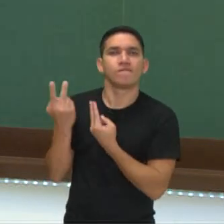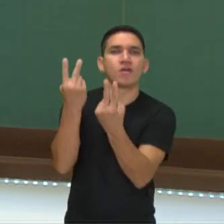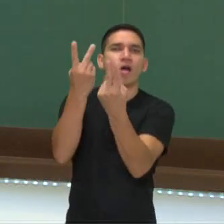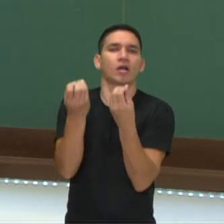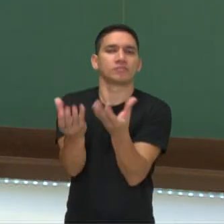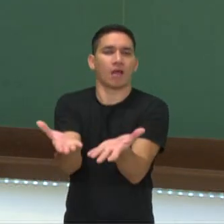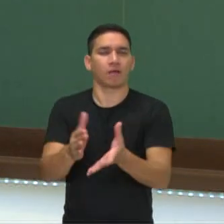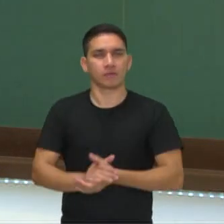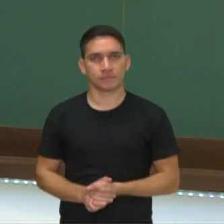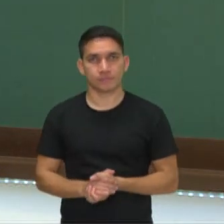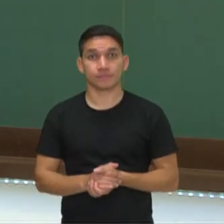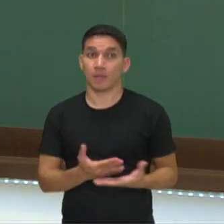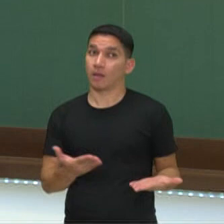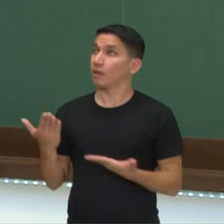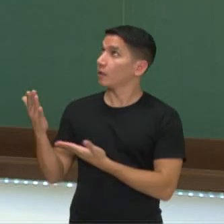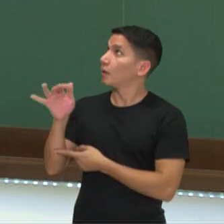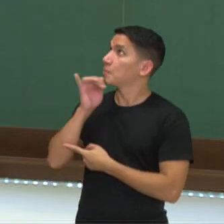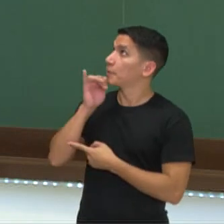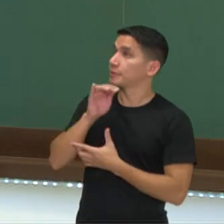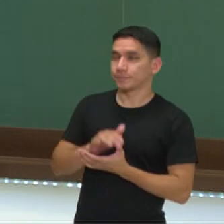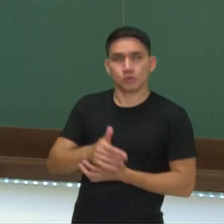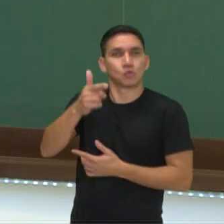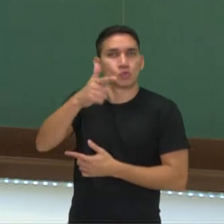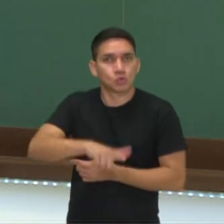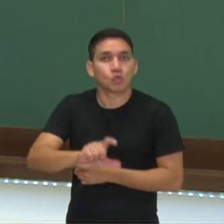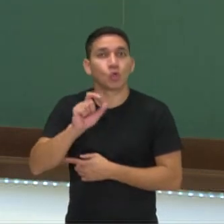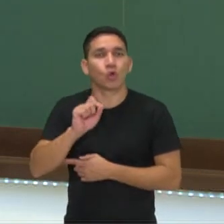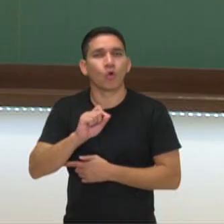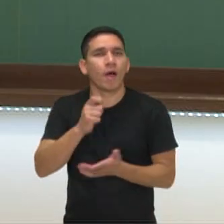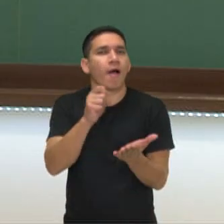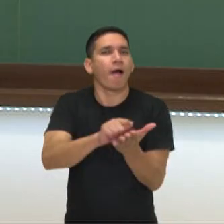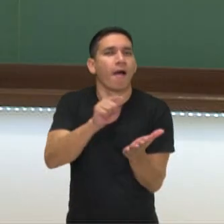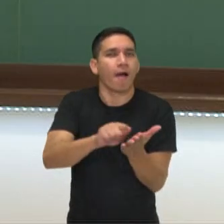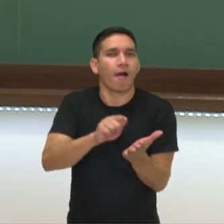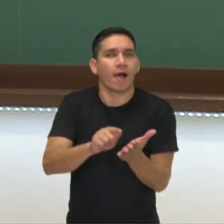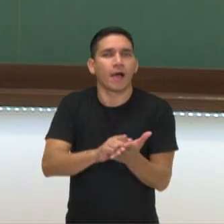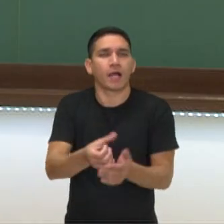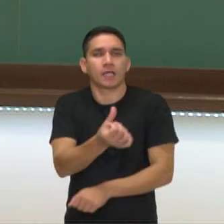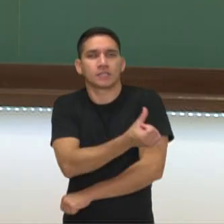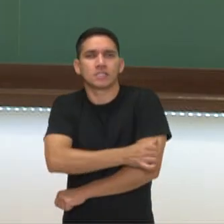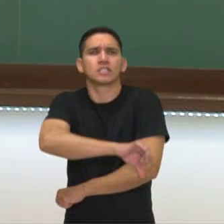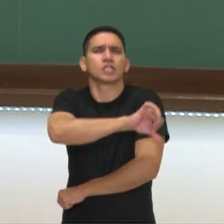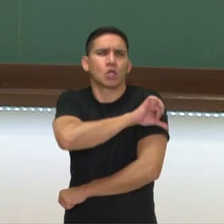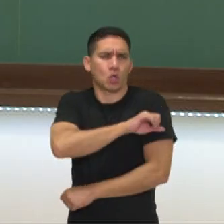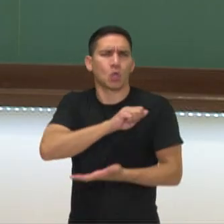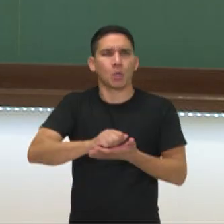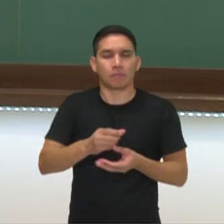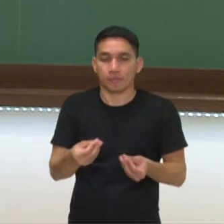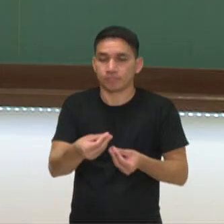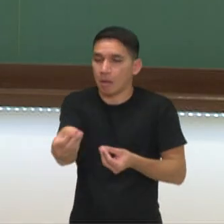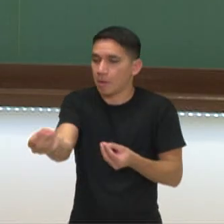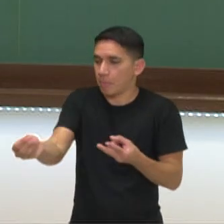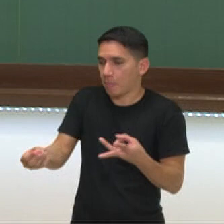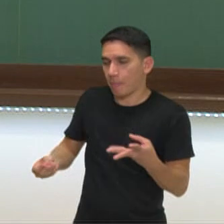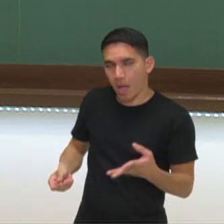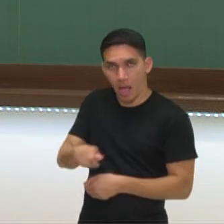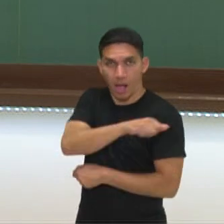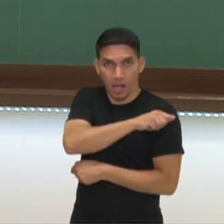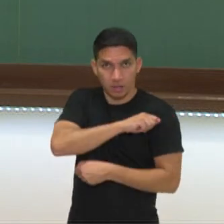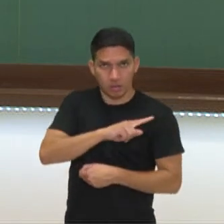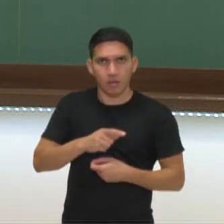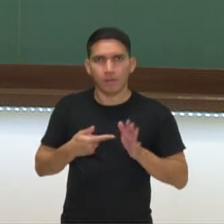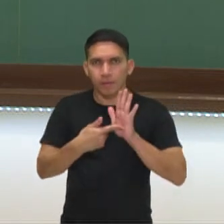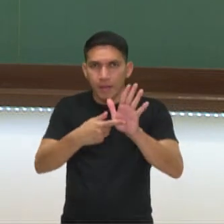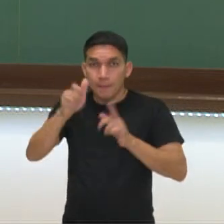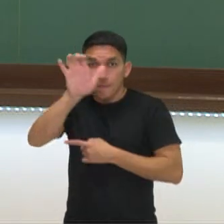transmitidos. Aqui, por exemplo, de novo, ou num caderno de ensino fundamental, numa cartilha distribuída aos alunos, você tem uma imagem